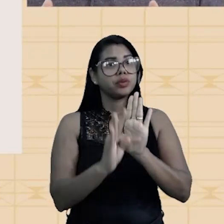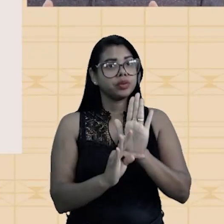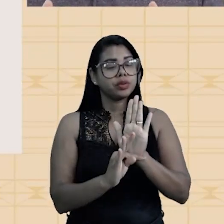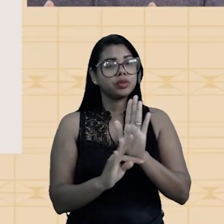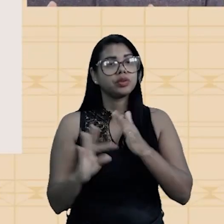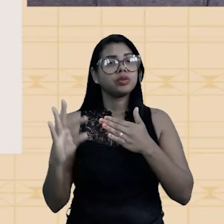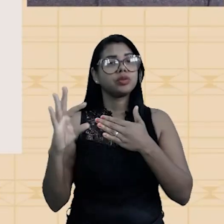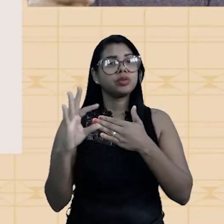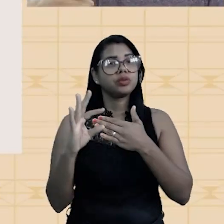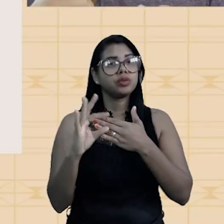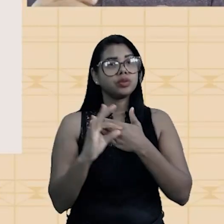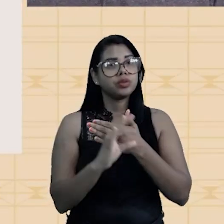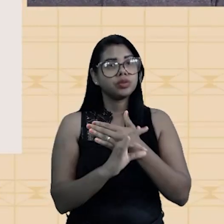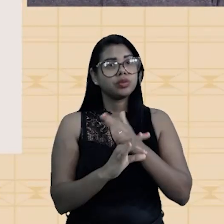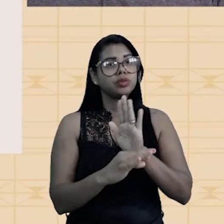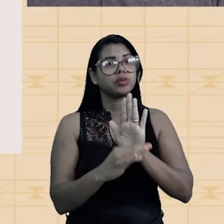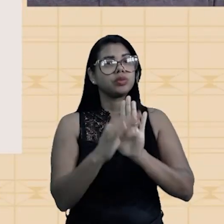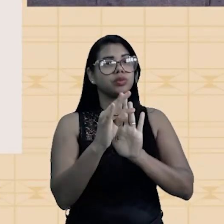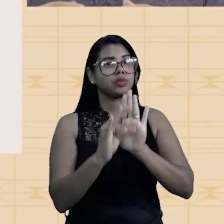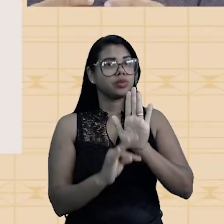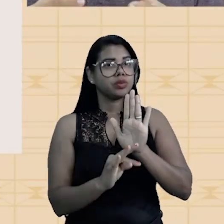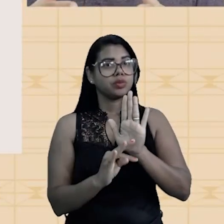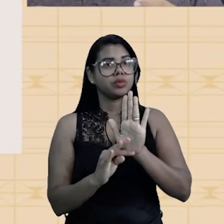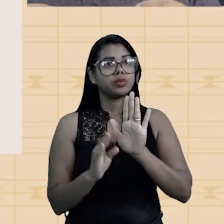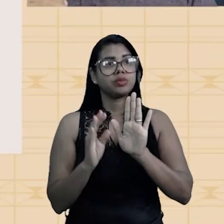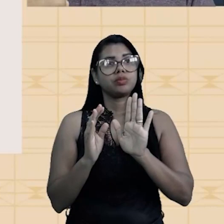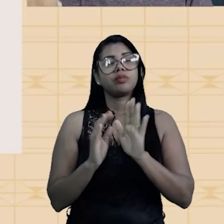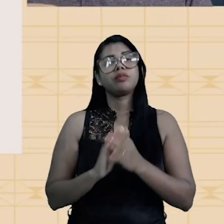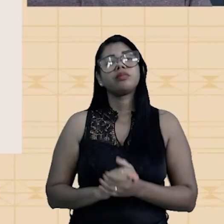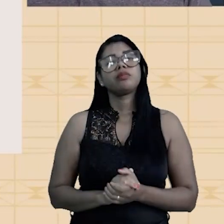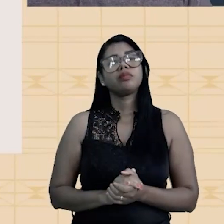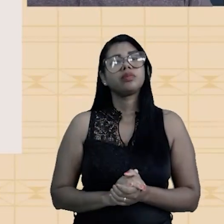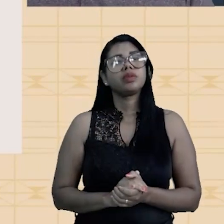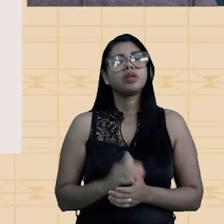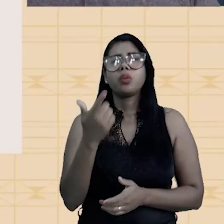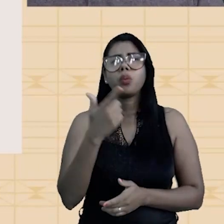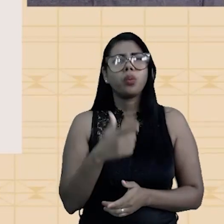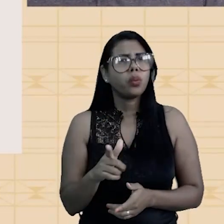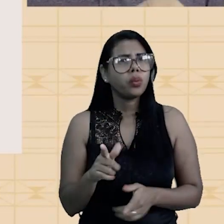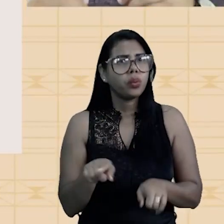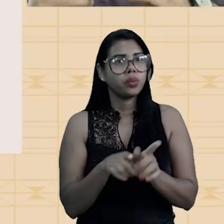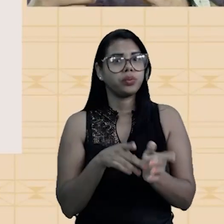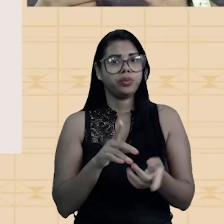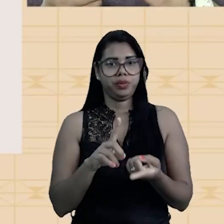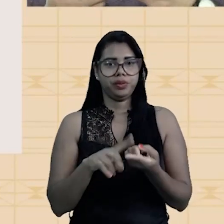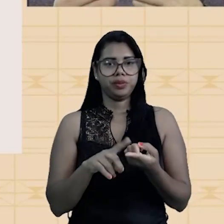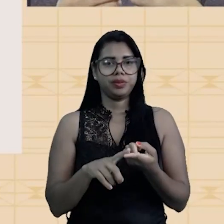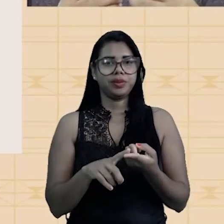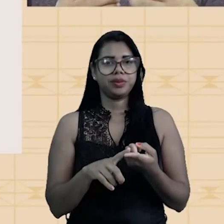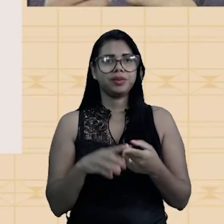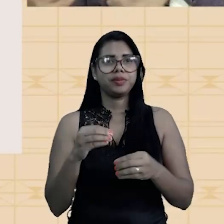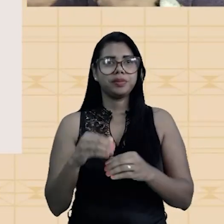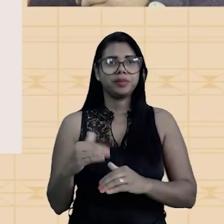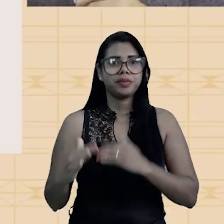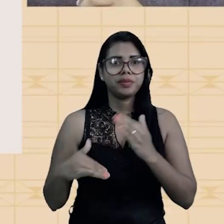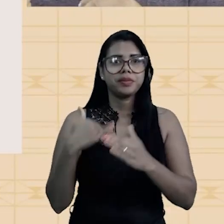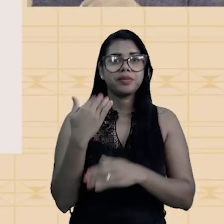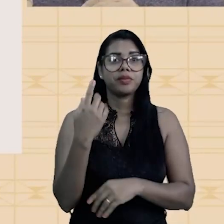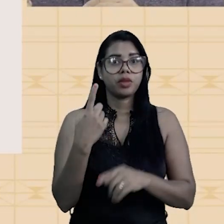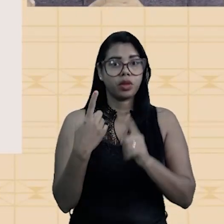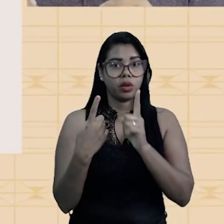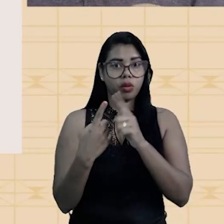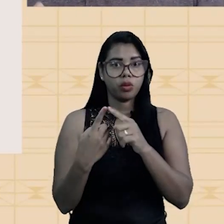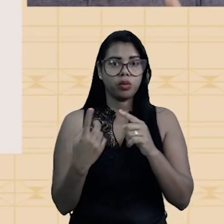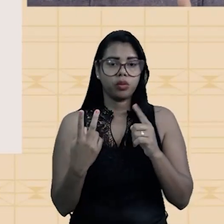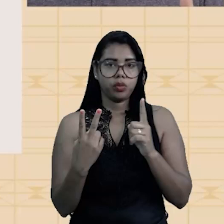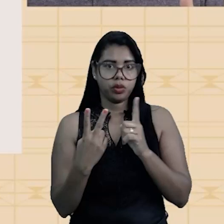coesivos. Tá? Então aí ela usou o ademais. Ô professor, qual um outro que eu poderia usar aí entre o desenvolvimento 1 e o